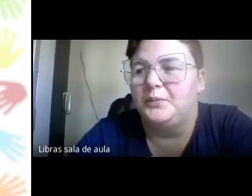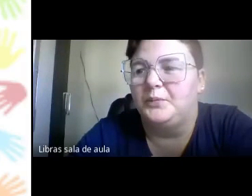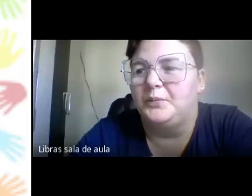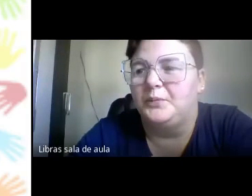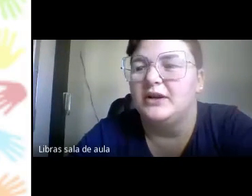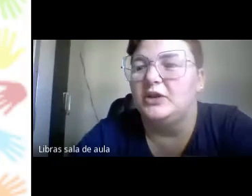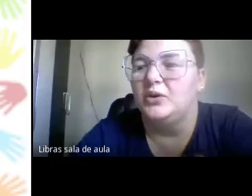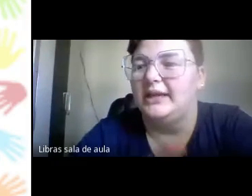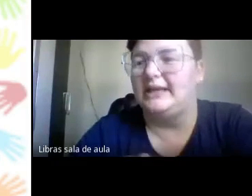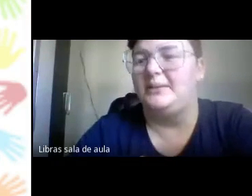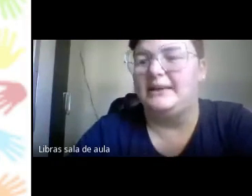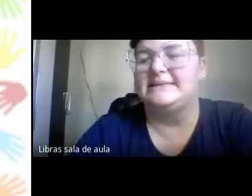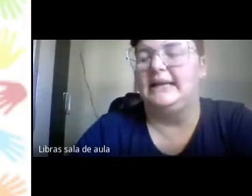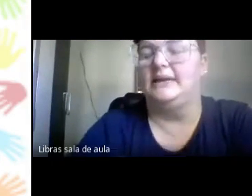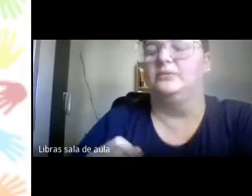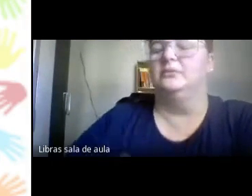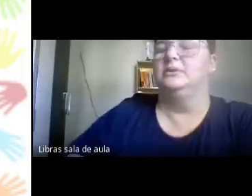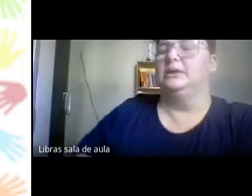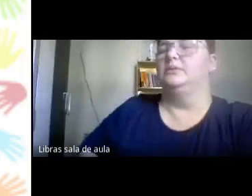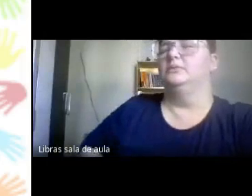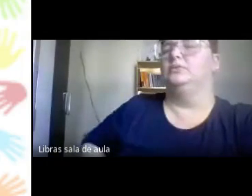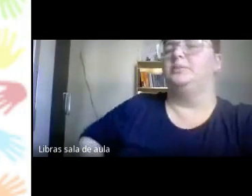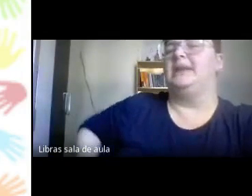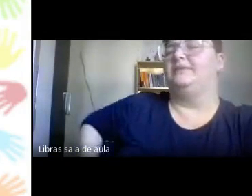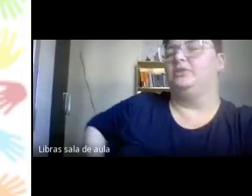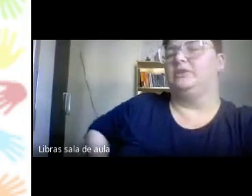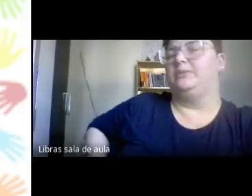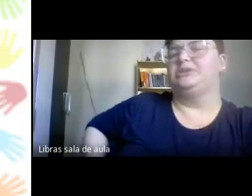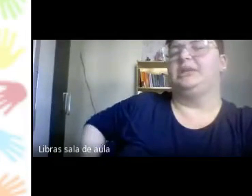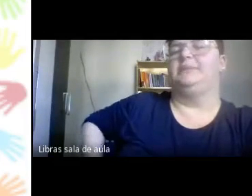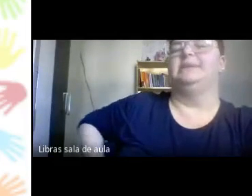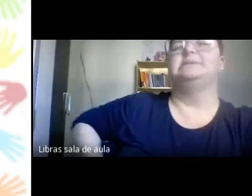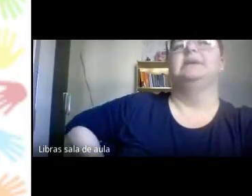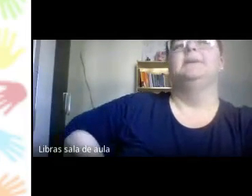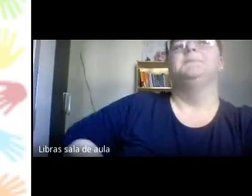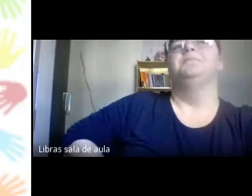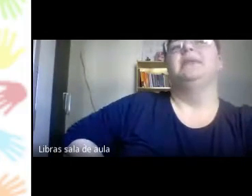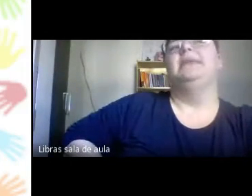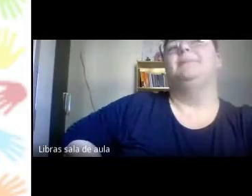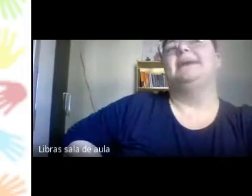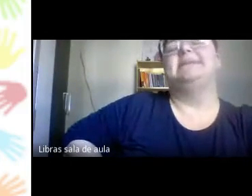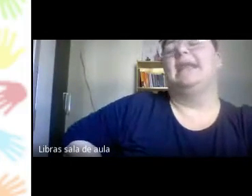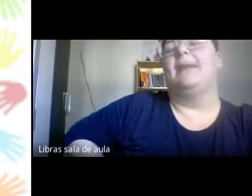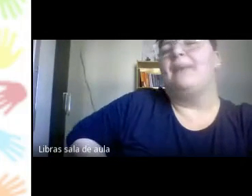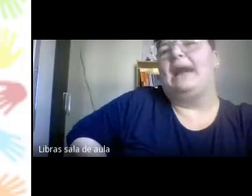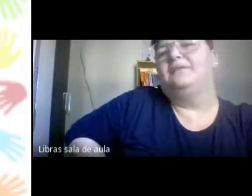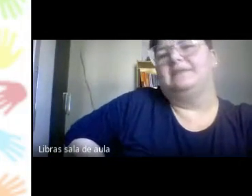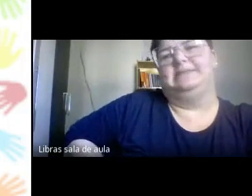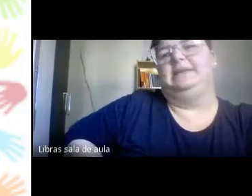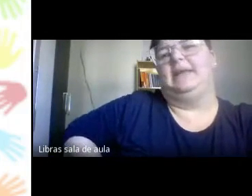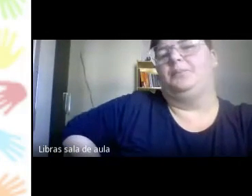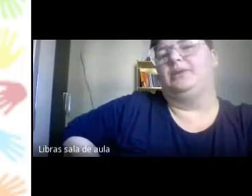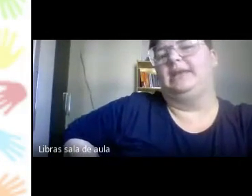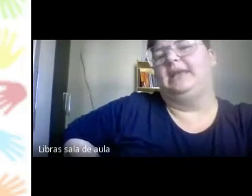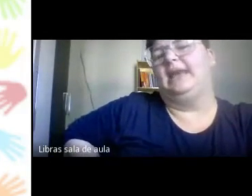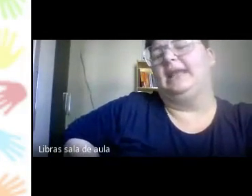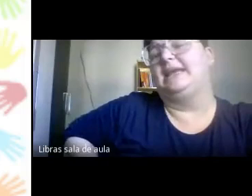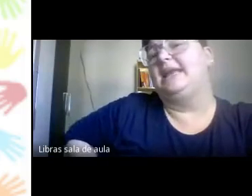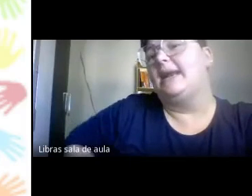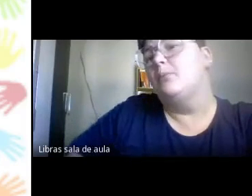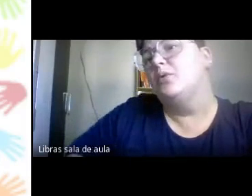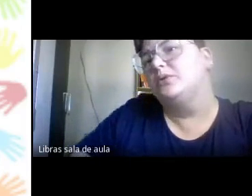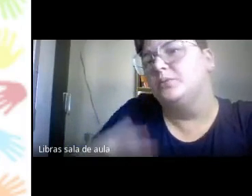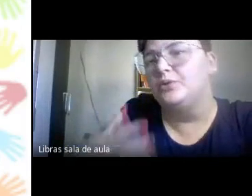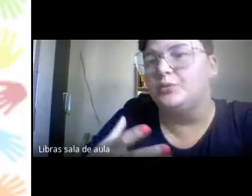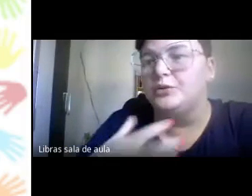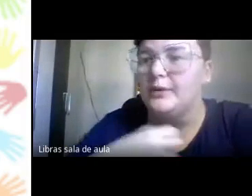eu contava a história toda em Libras. Ela não dominava totalmente a Libras. Mas ela amava, assim, né? Porque ela